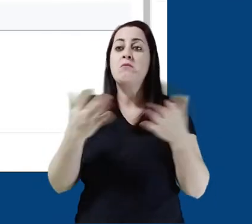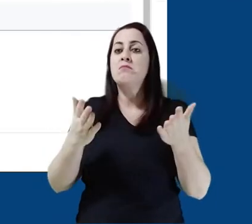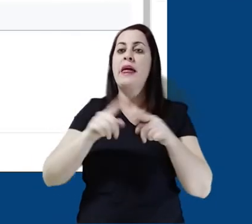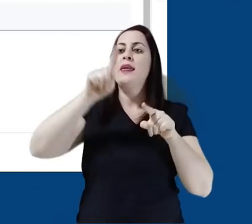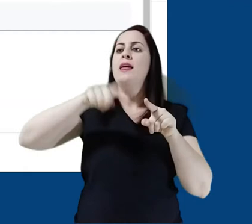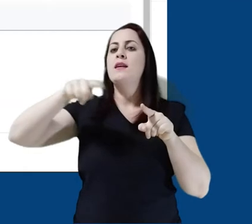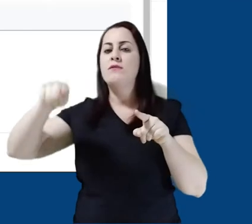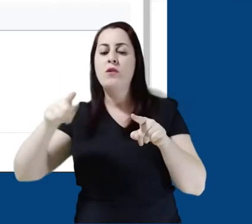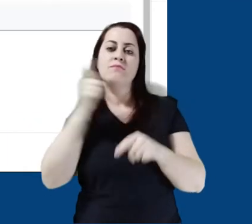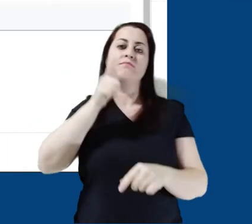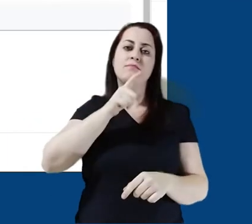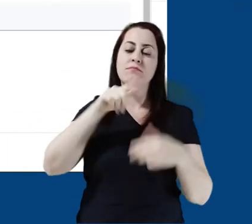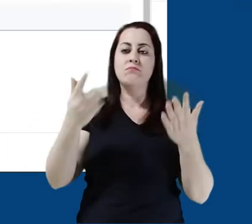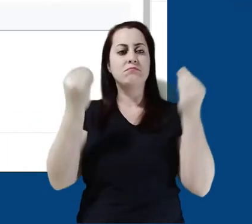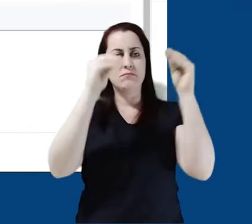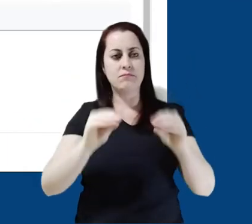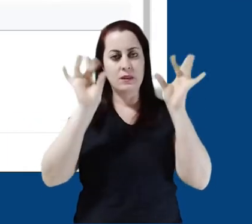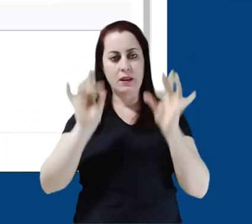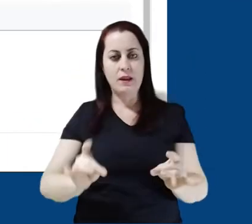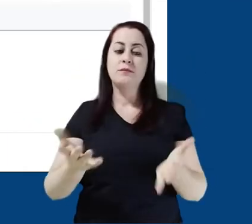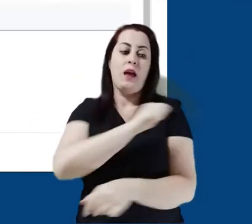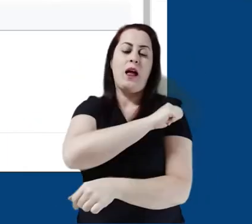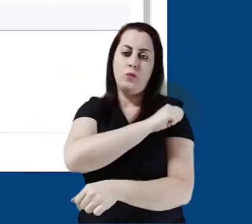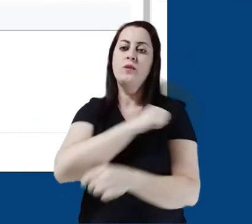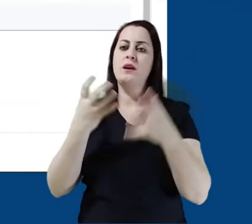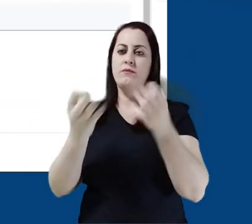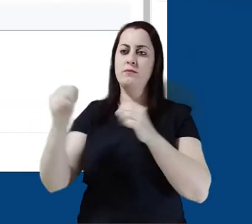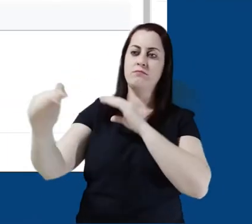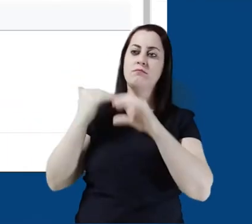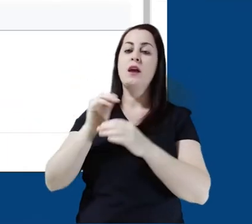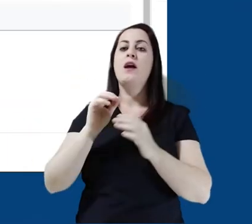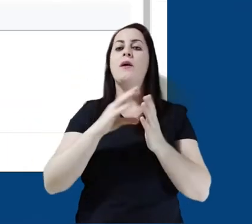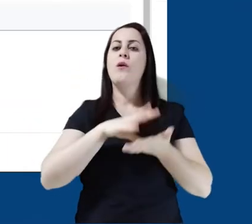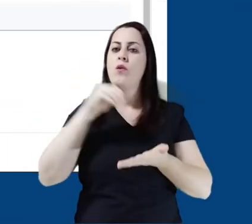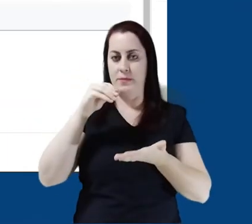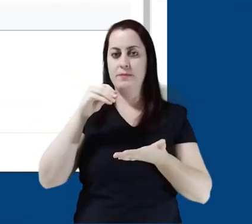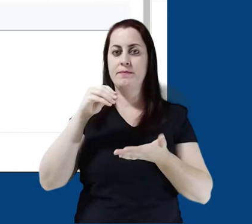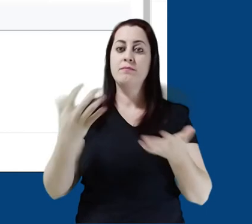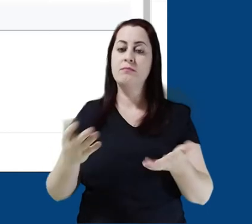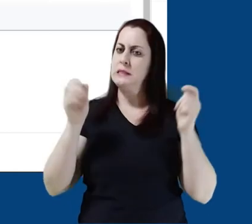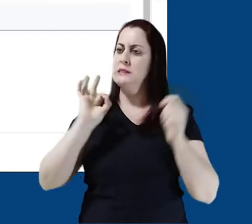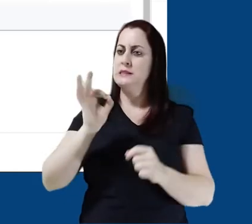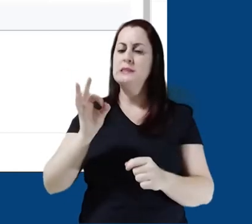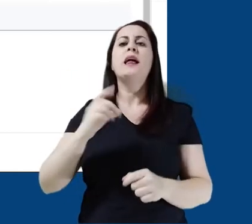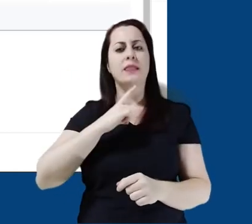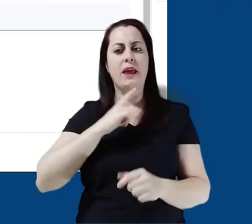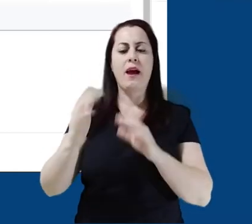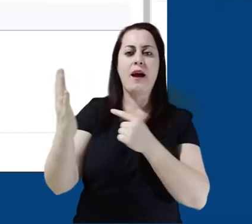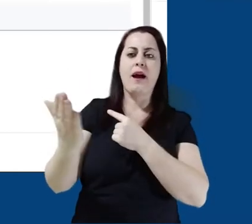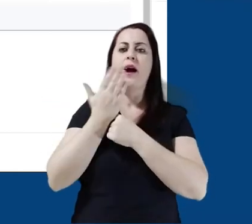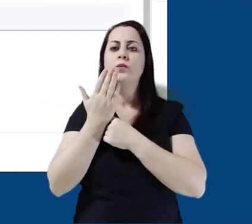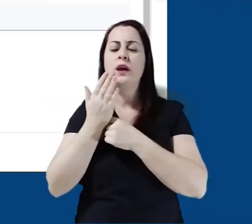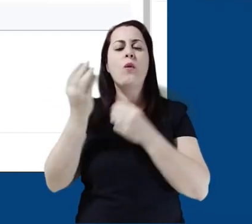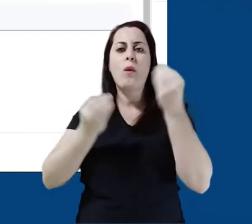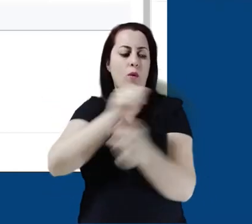desempenho os inscrições que você quiser incluir os alunos receberam uma cópia dessa rubricas junto com a atividade ou seja realmente funciona como um